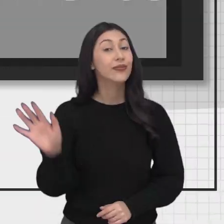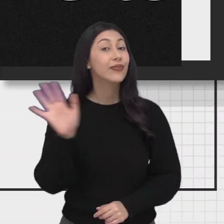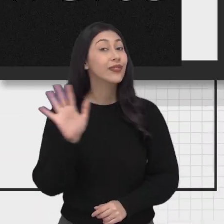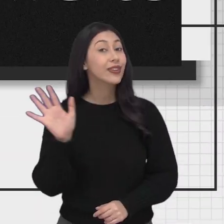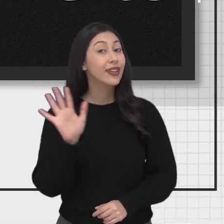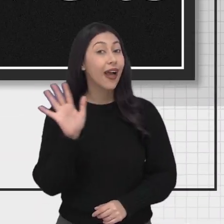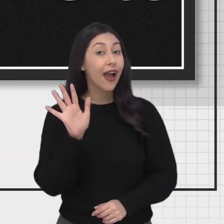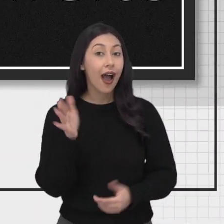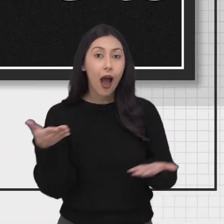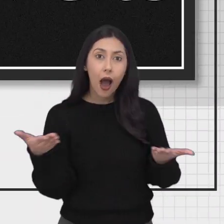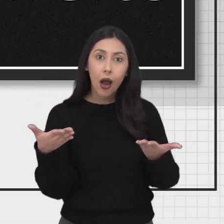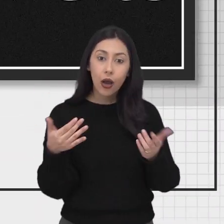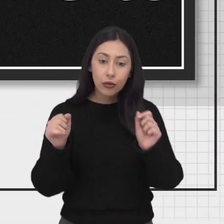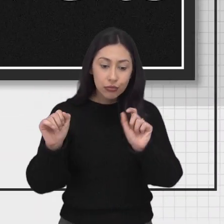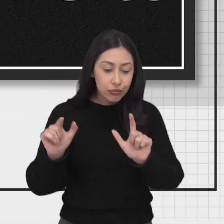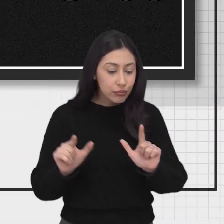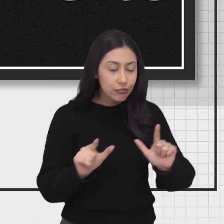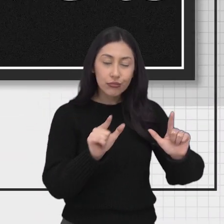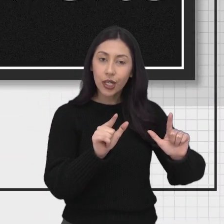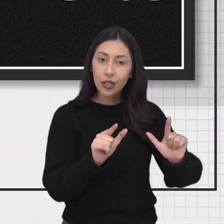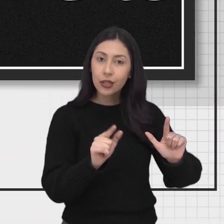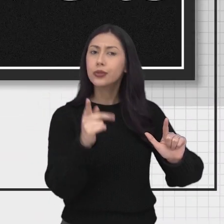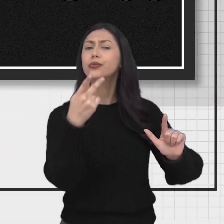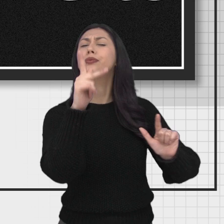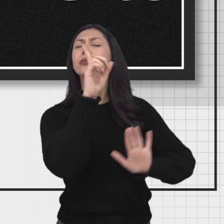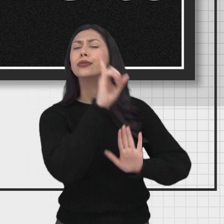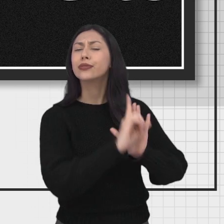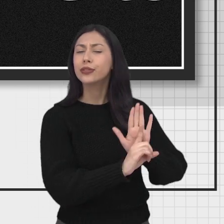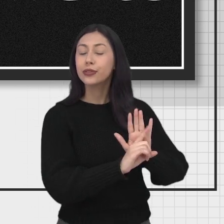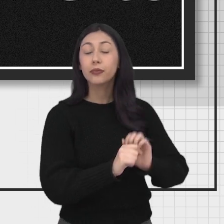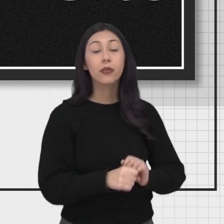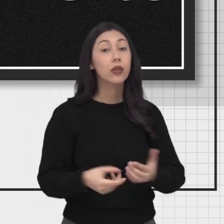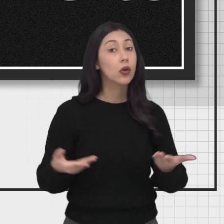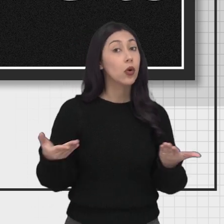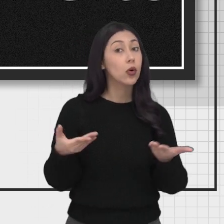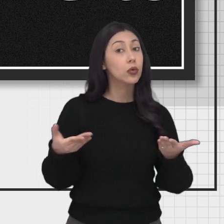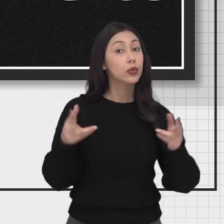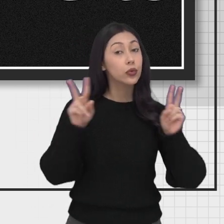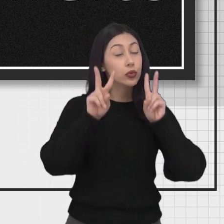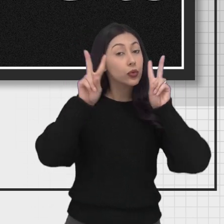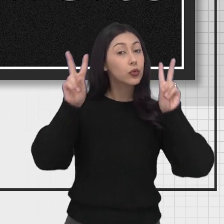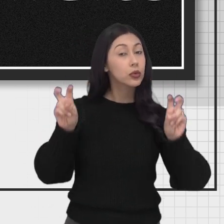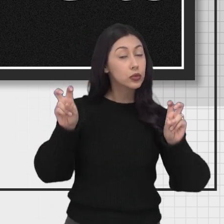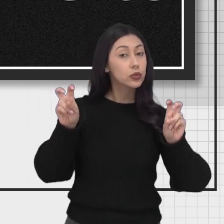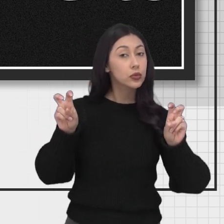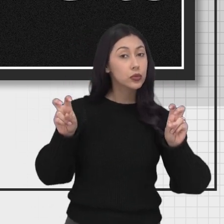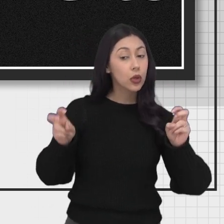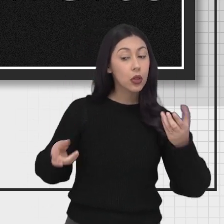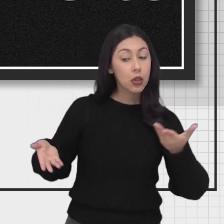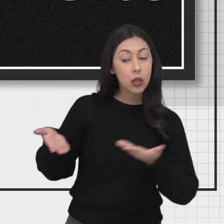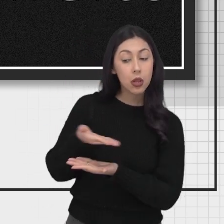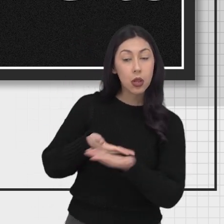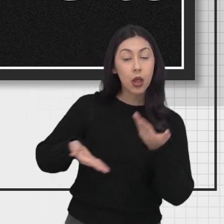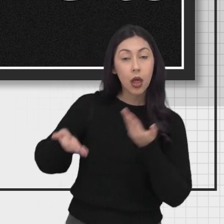Olá, começa agora mais um episódio do quadro Seu Direito. E hoje vamos falar sobre uma relação de consumo que envolve